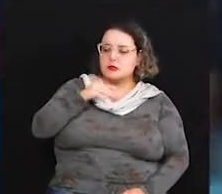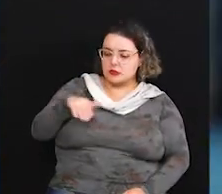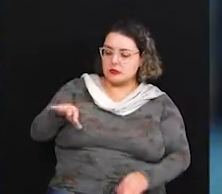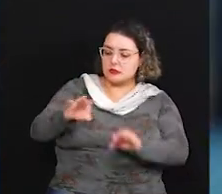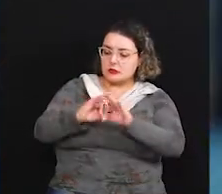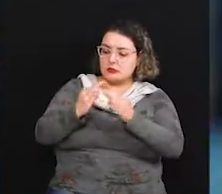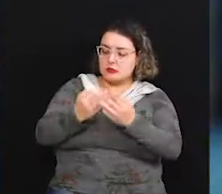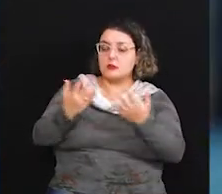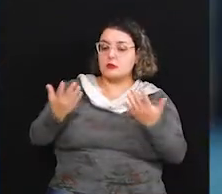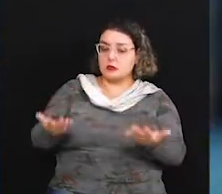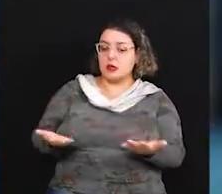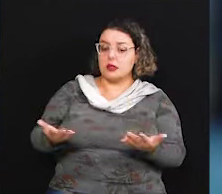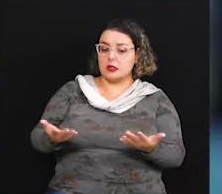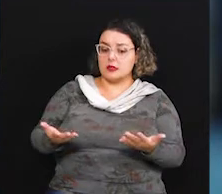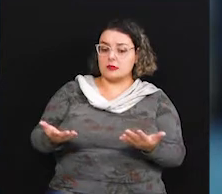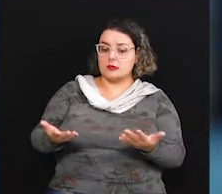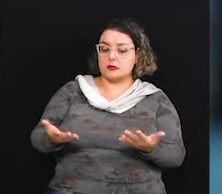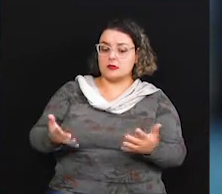família. Mas